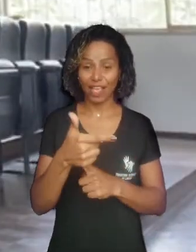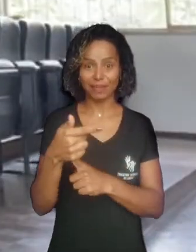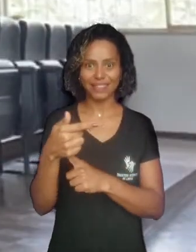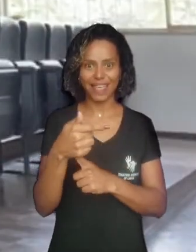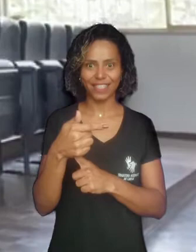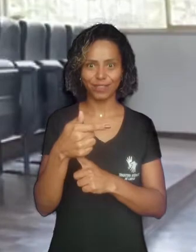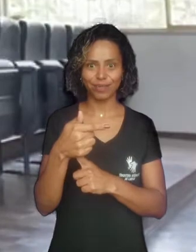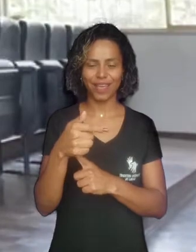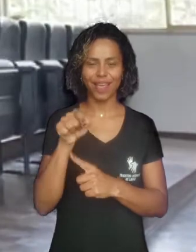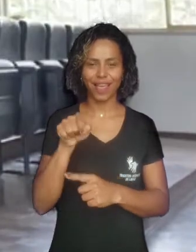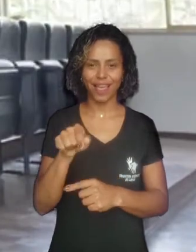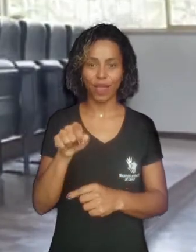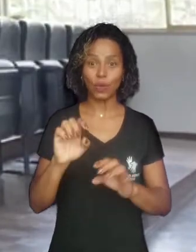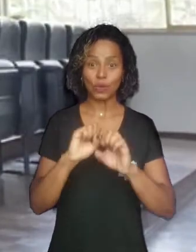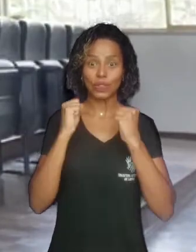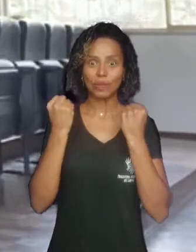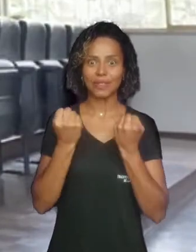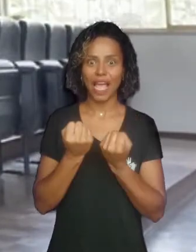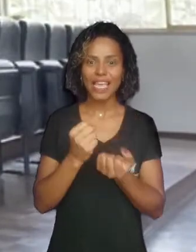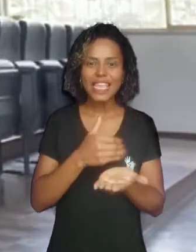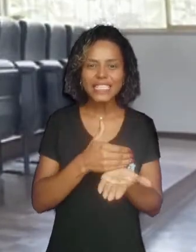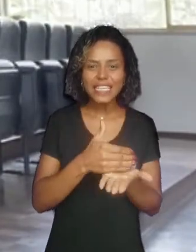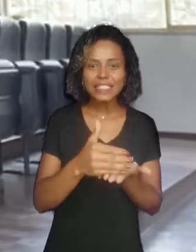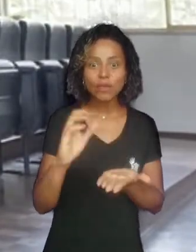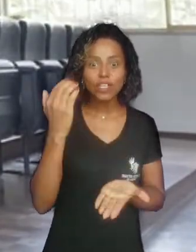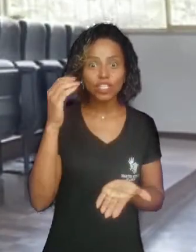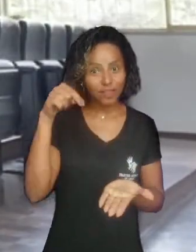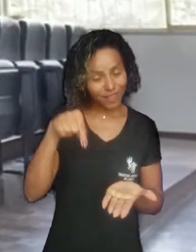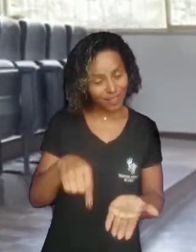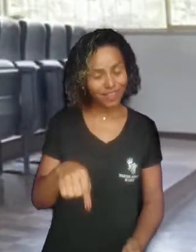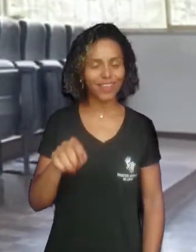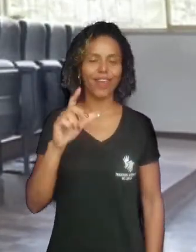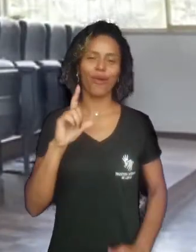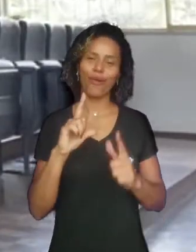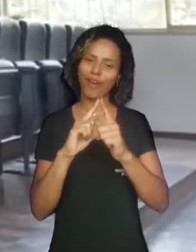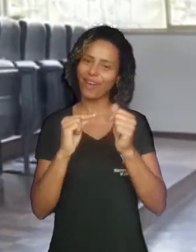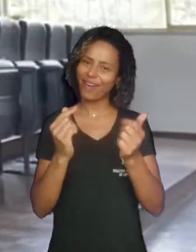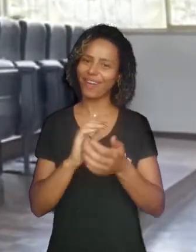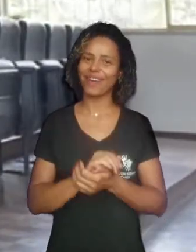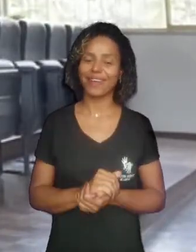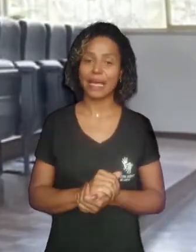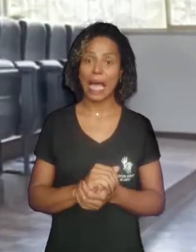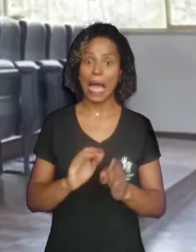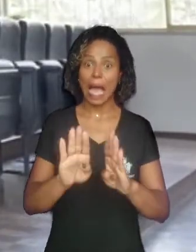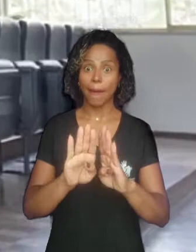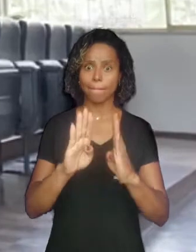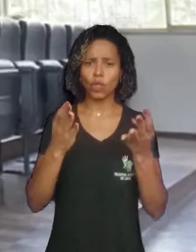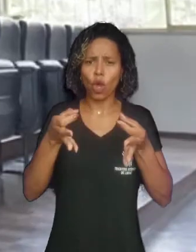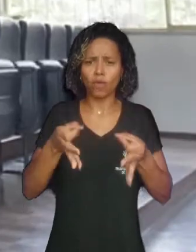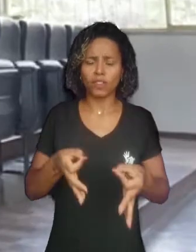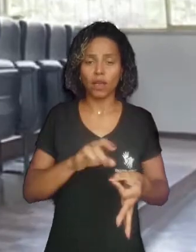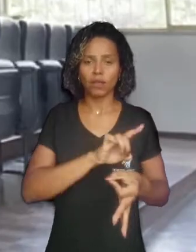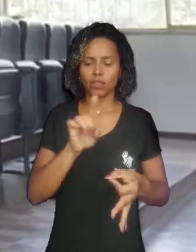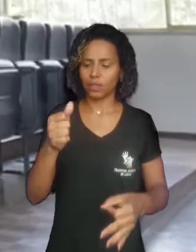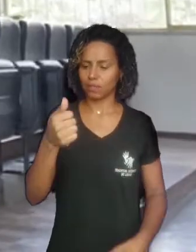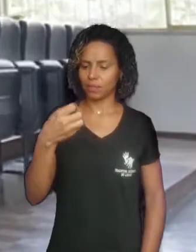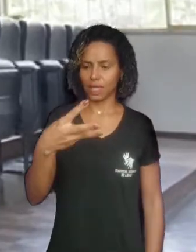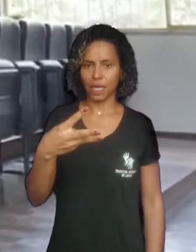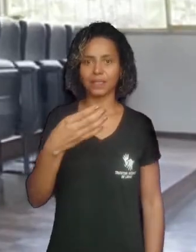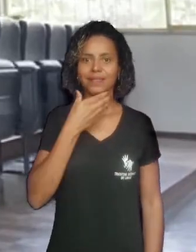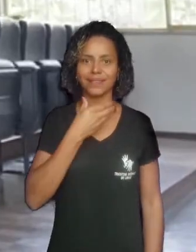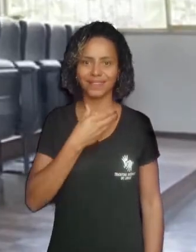é sobre 27ª edição do seminário de iniciação científica da UFJF abertura